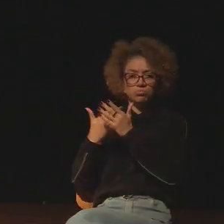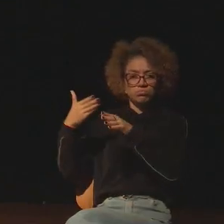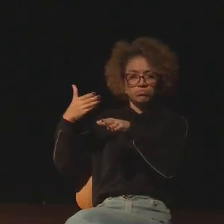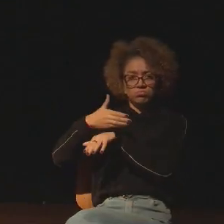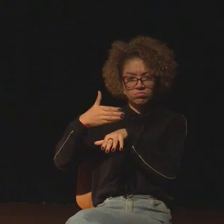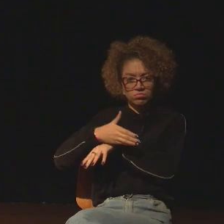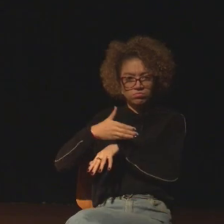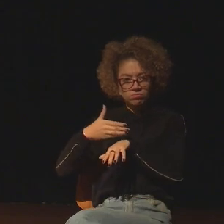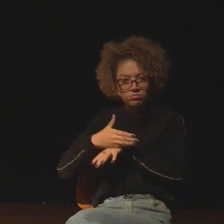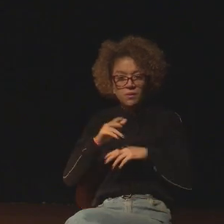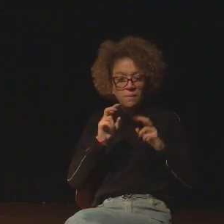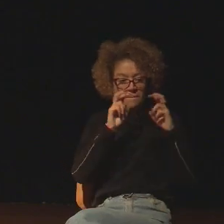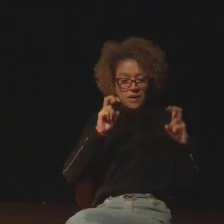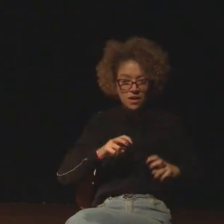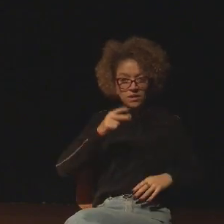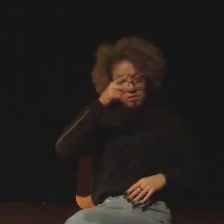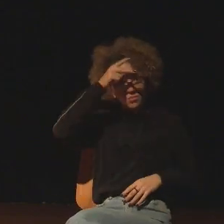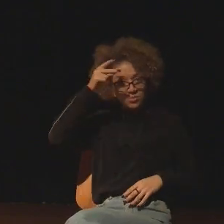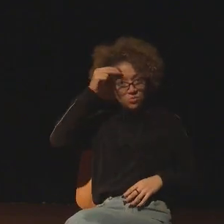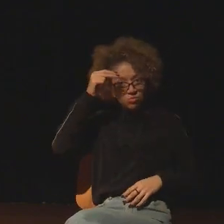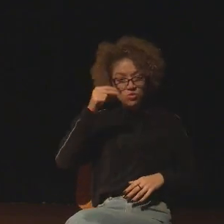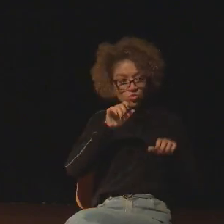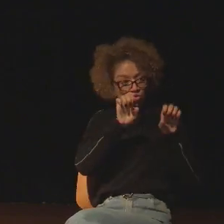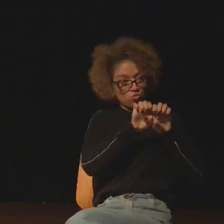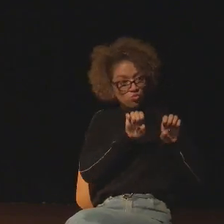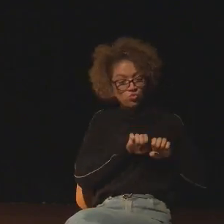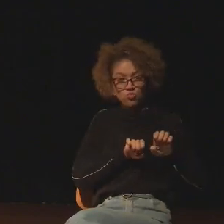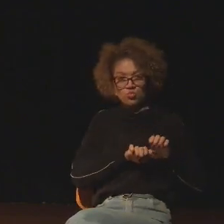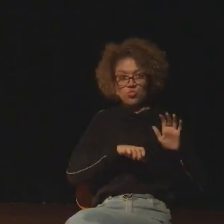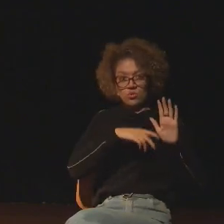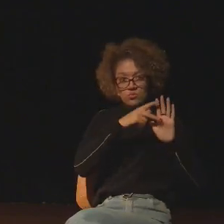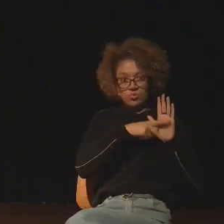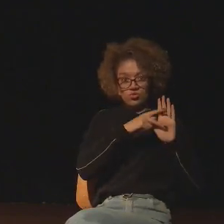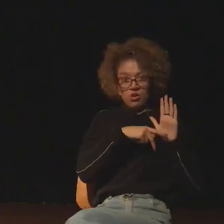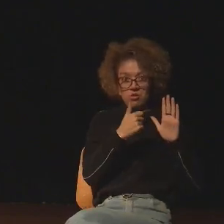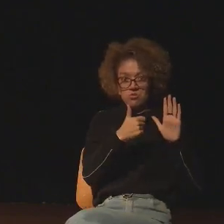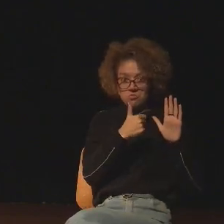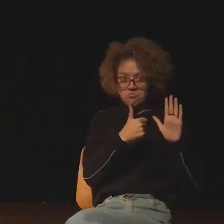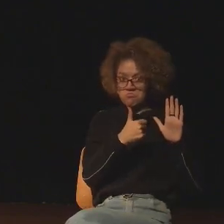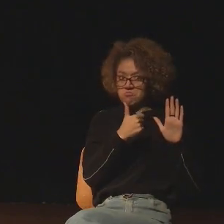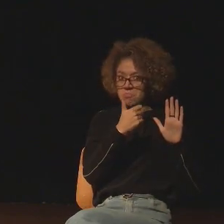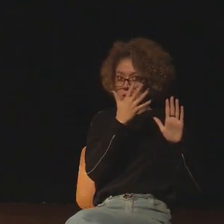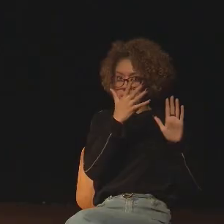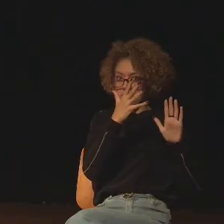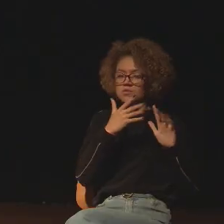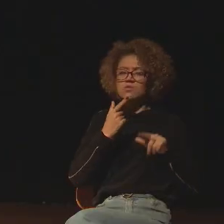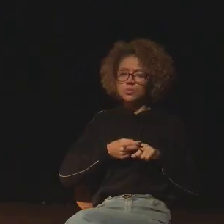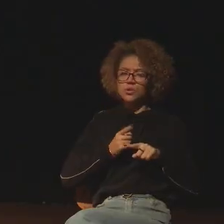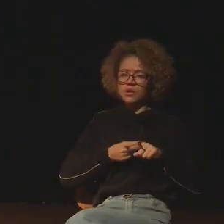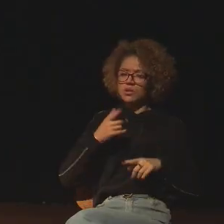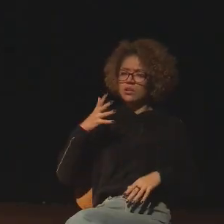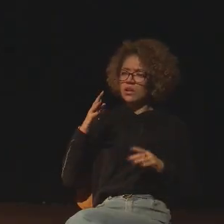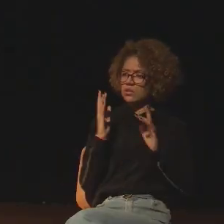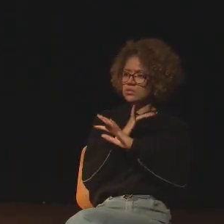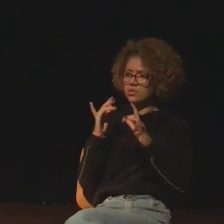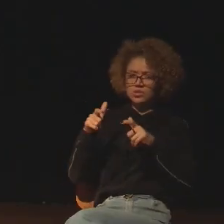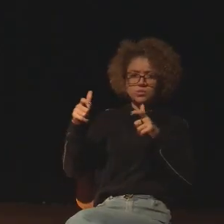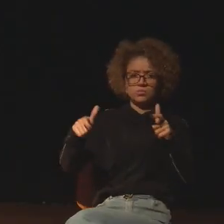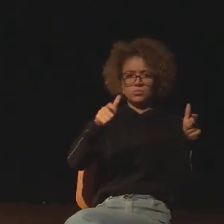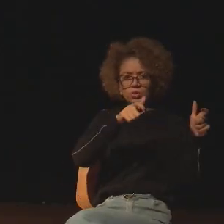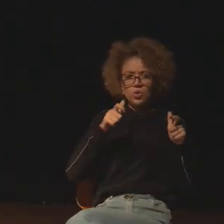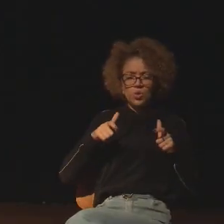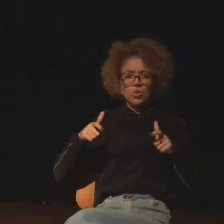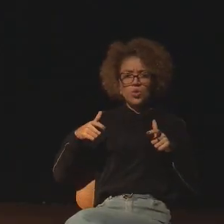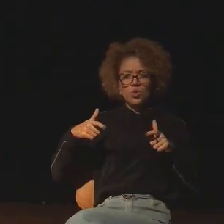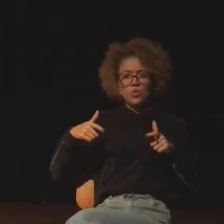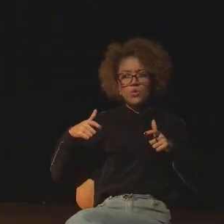do MASP e da minha prefeitura pela estruturação do projeto, porque a cidade precisa de espaços públicos, de fato, mais integrados, ainda mais